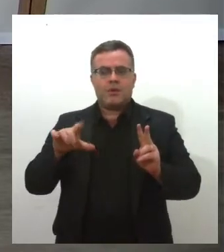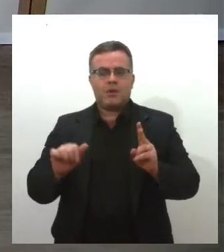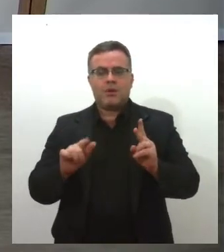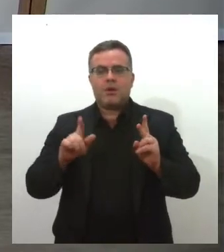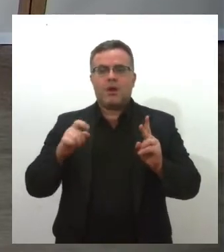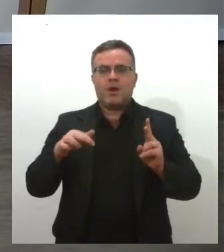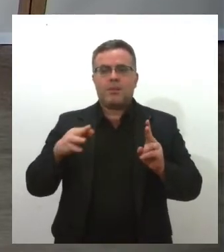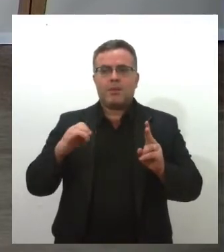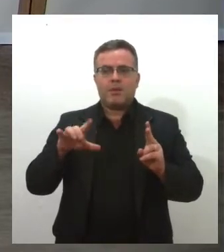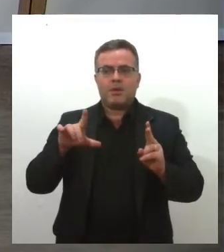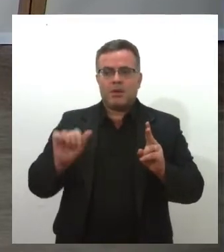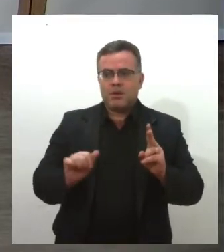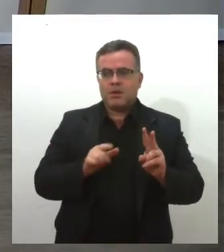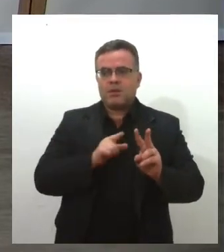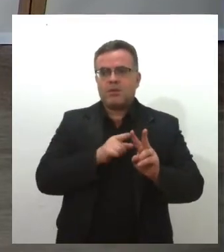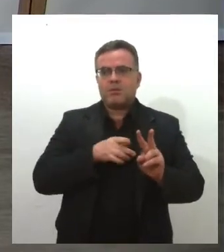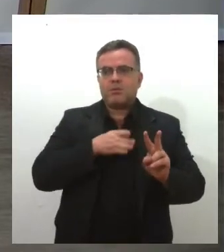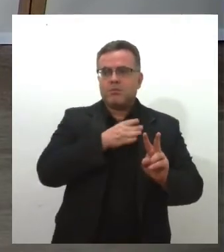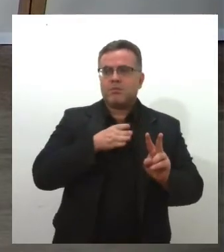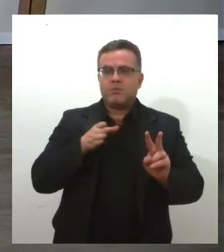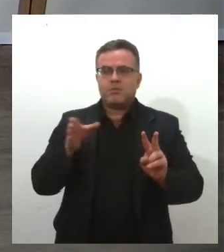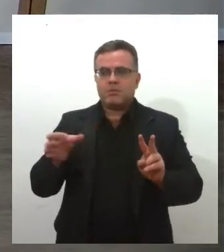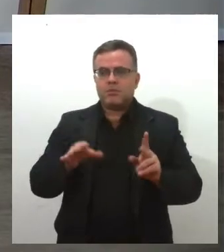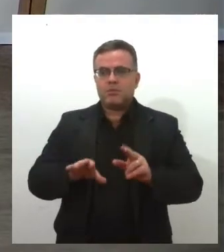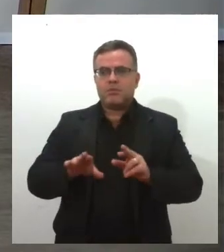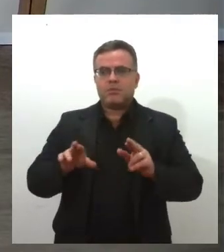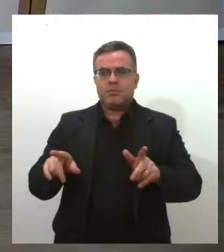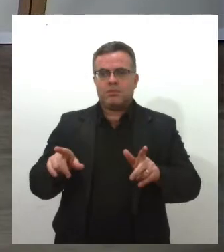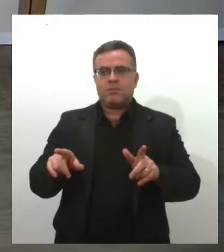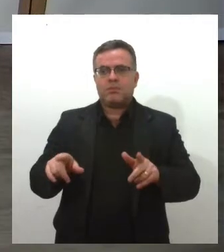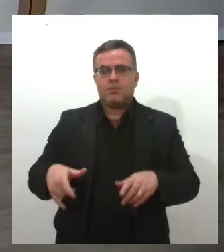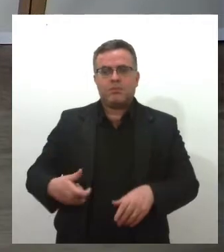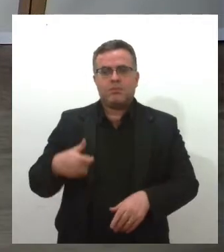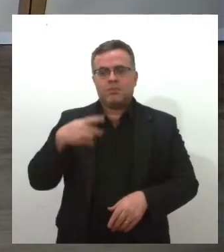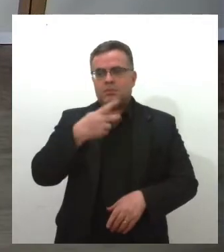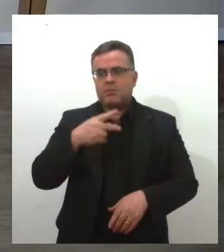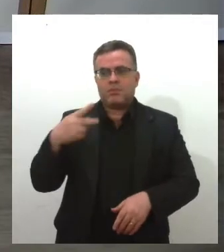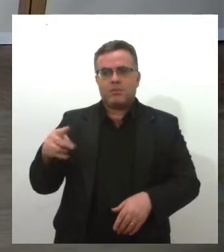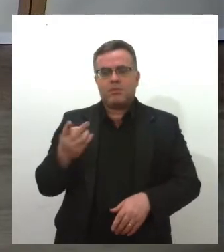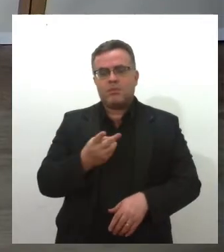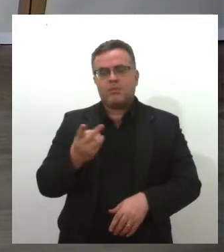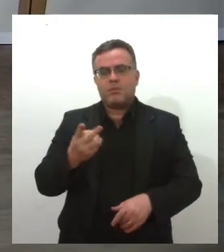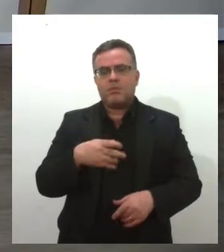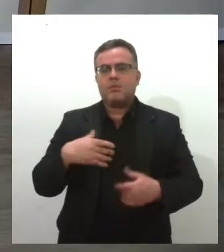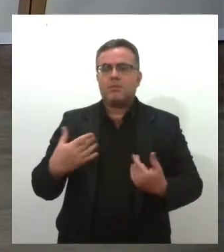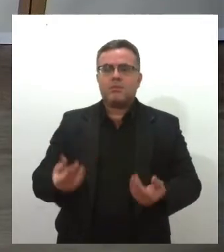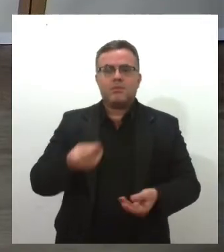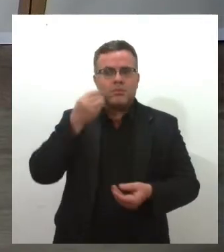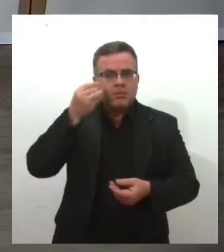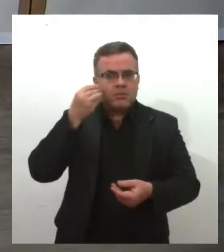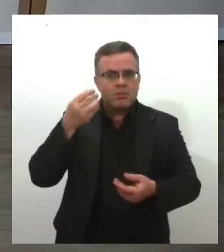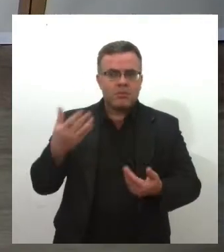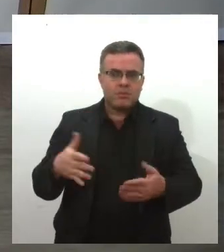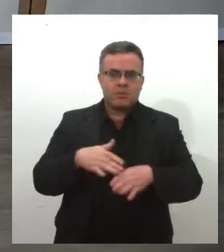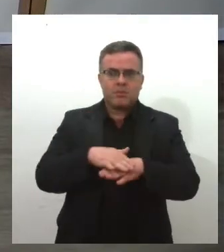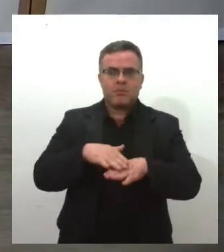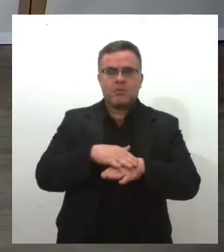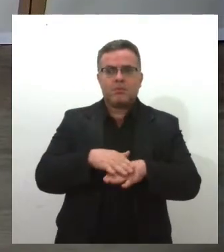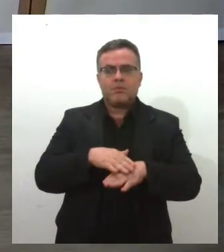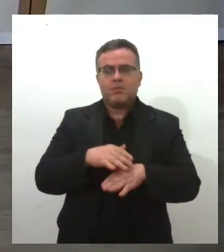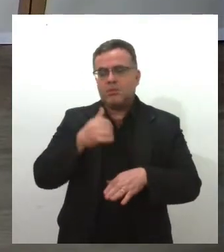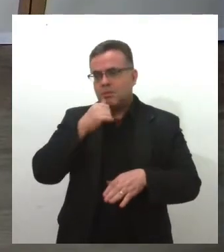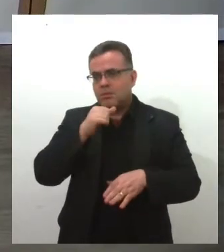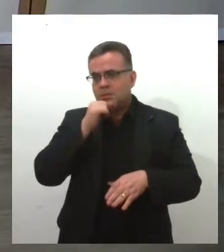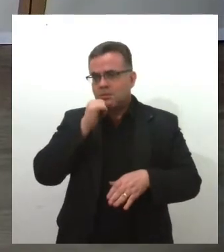seguem caminhos distintos dos padrões para a idade delas. Sobre essa experiência, vamos conversar com a mãe delas,